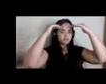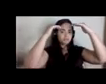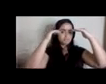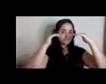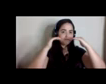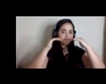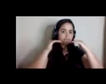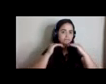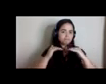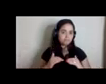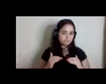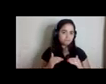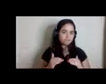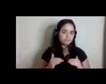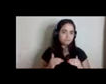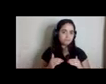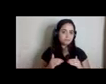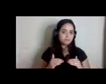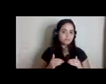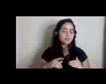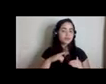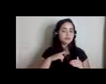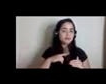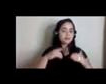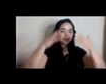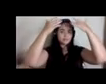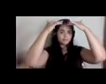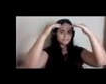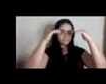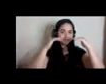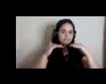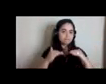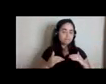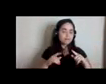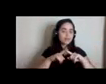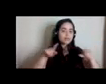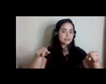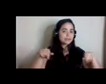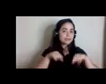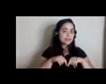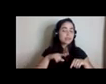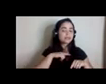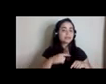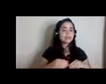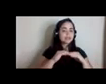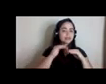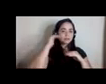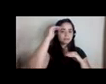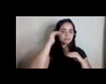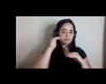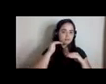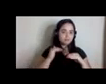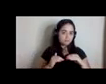hierárquica. Nós temos uma hierarquia. Na sala de aula, nós temos uma